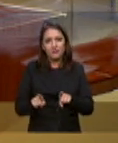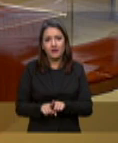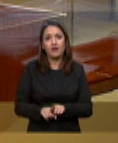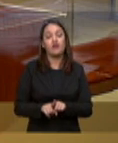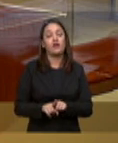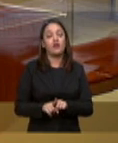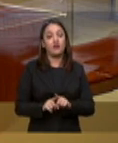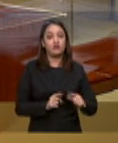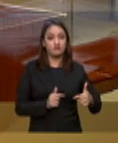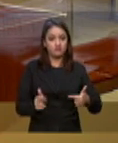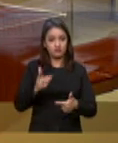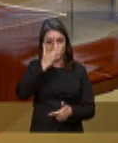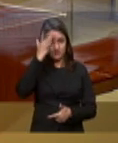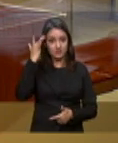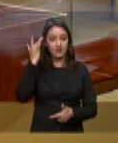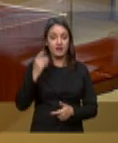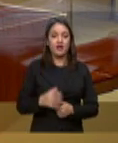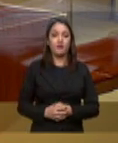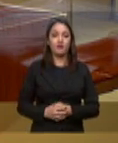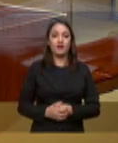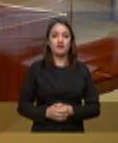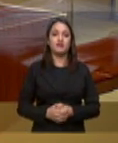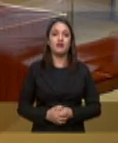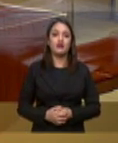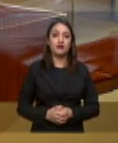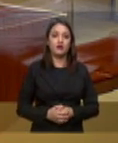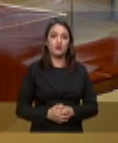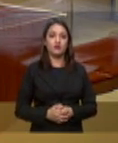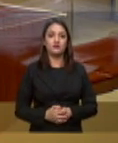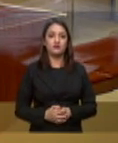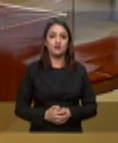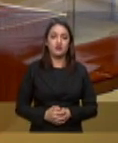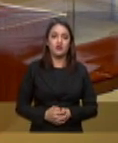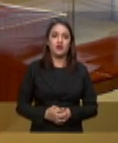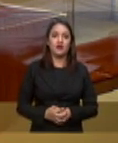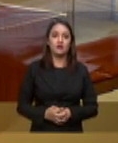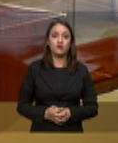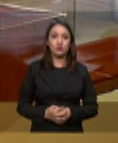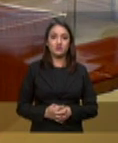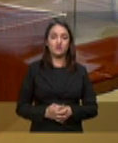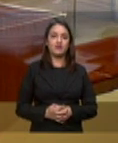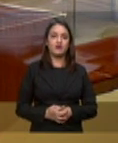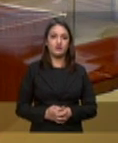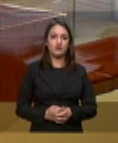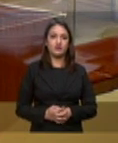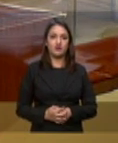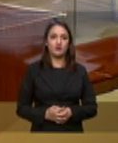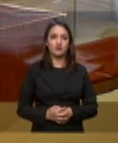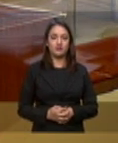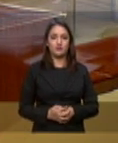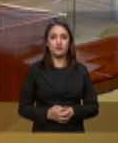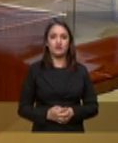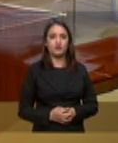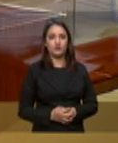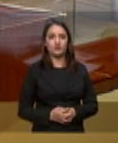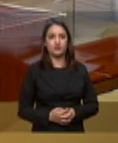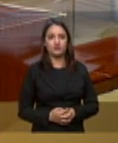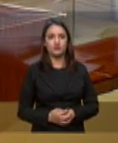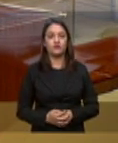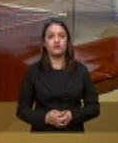contribuintes. Especificamente agora, sobre a inicial da ação direta, há um equívoco da autora, no